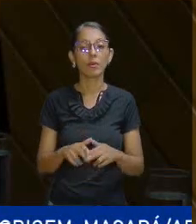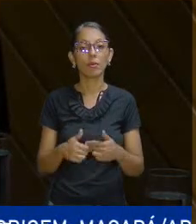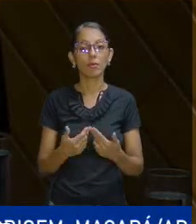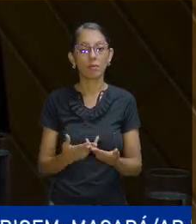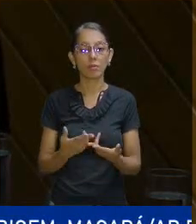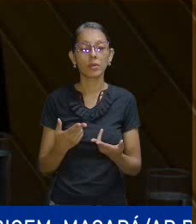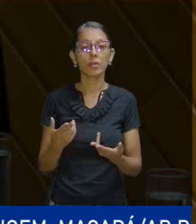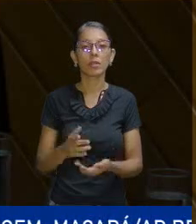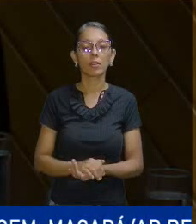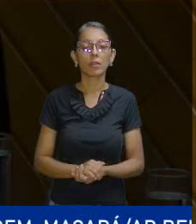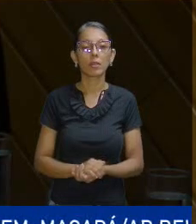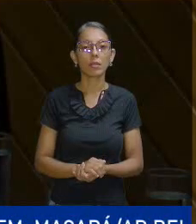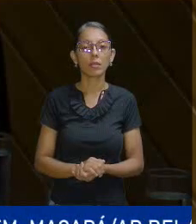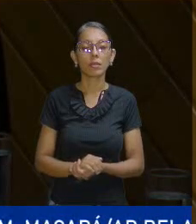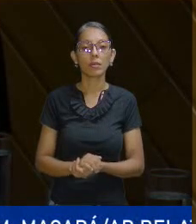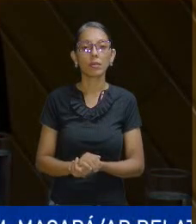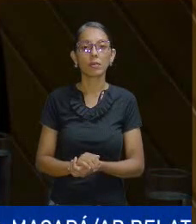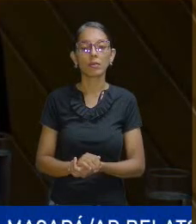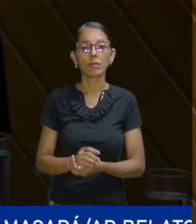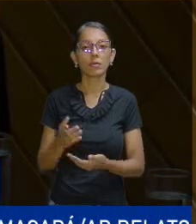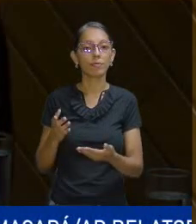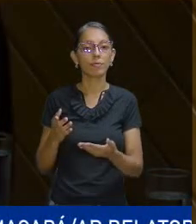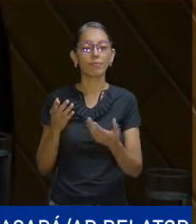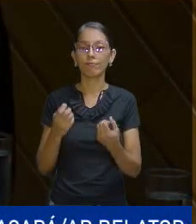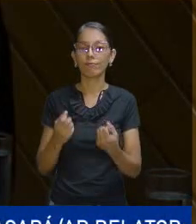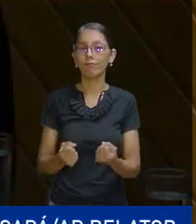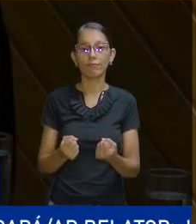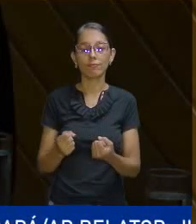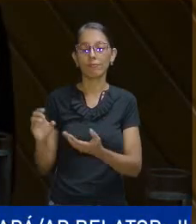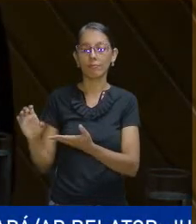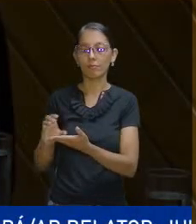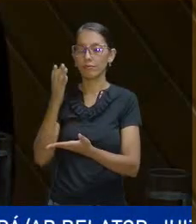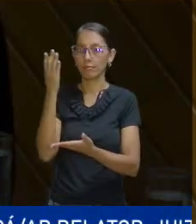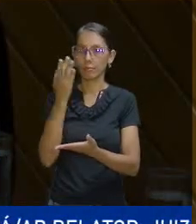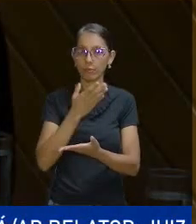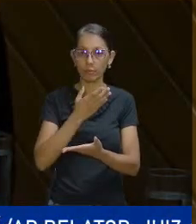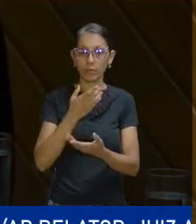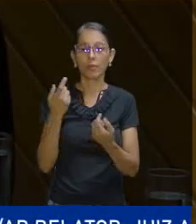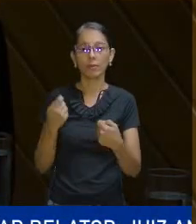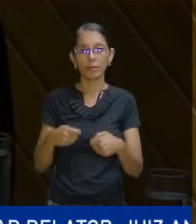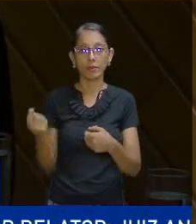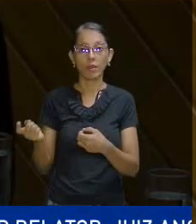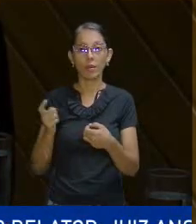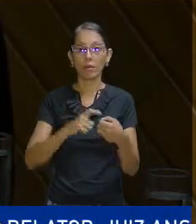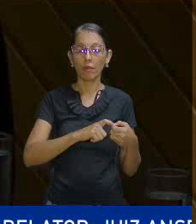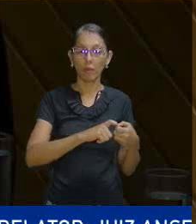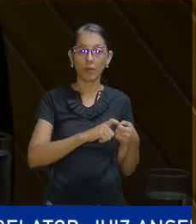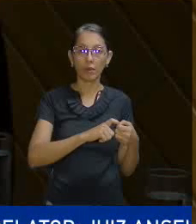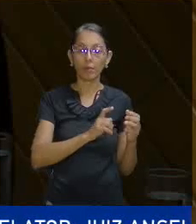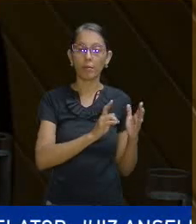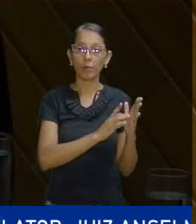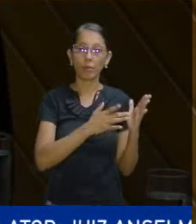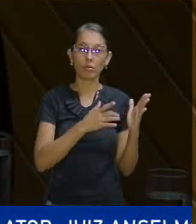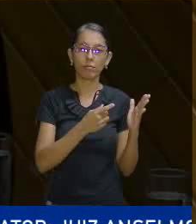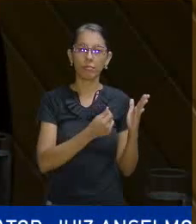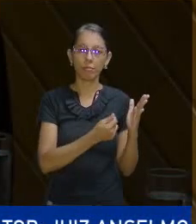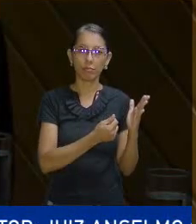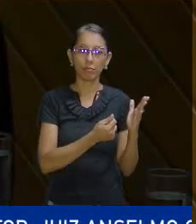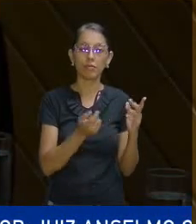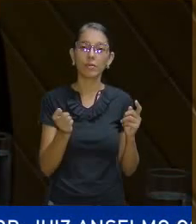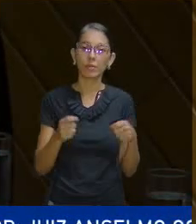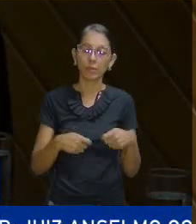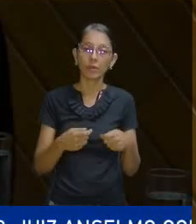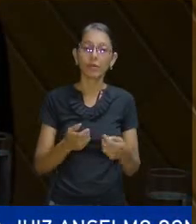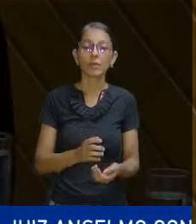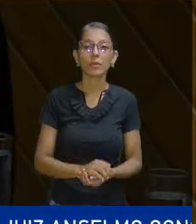aplicação desses postulados e impõe a desaprovação das contas, com a determinação de devolução dos valores ao erário. Ante exposto,